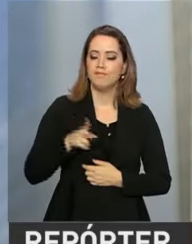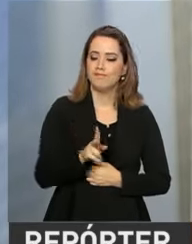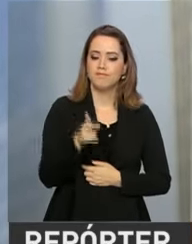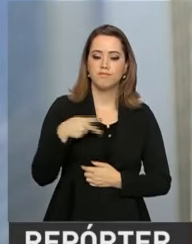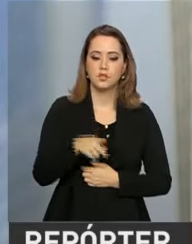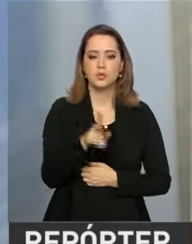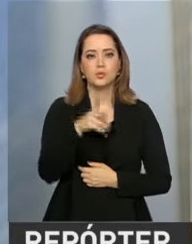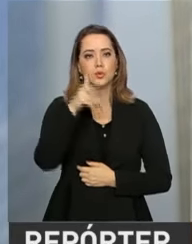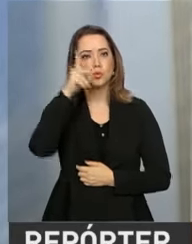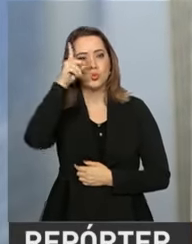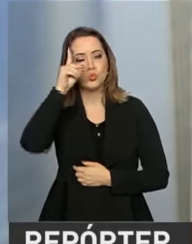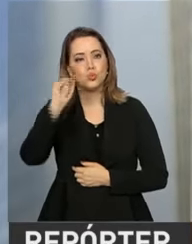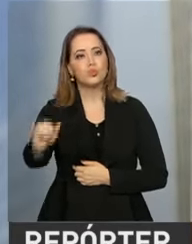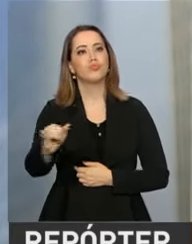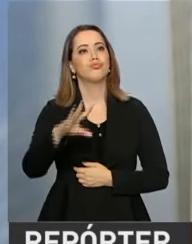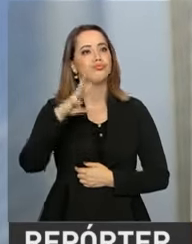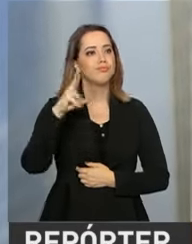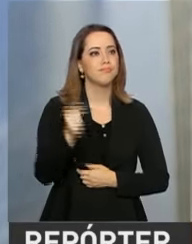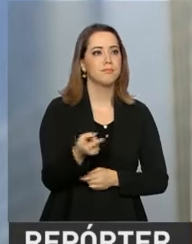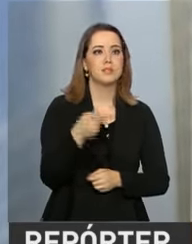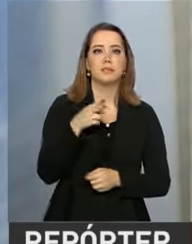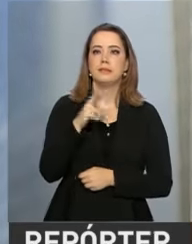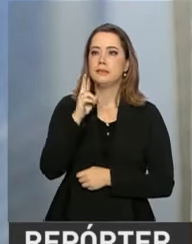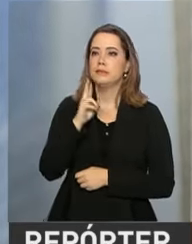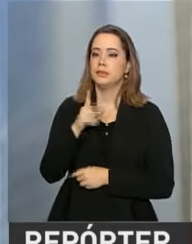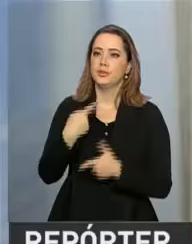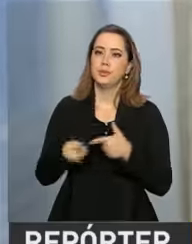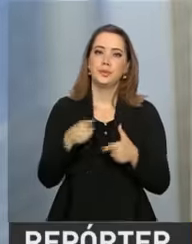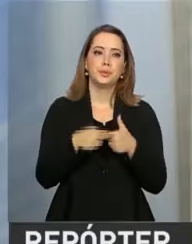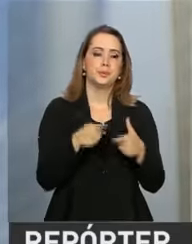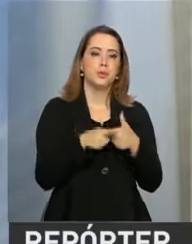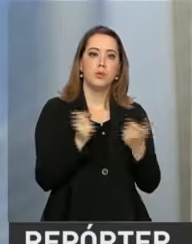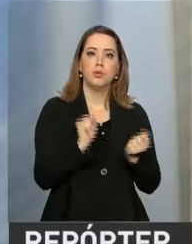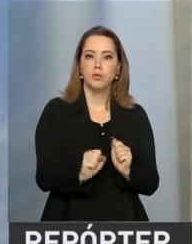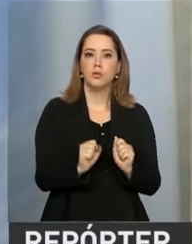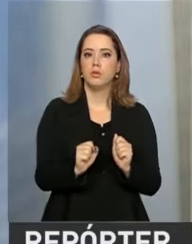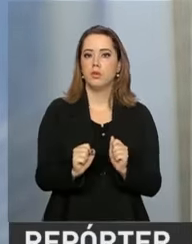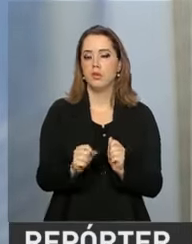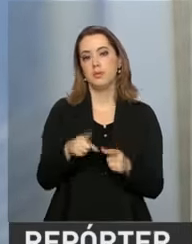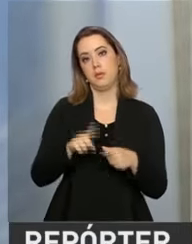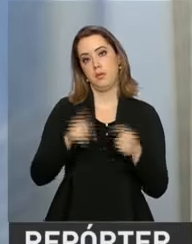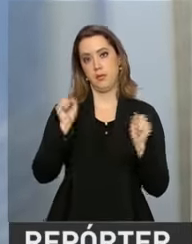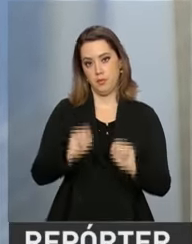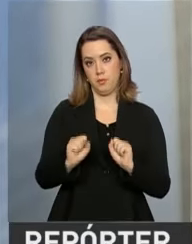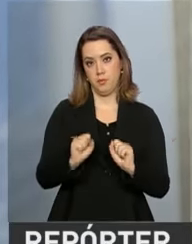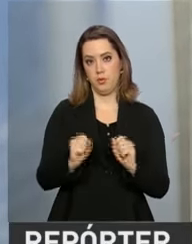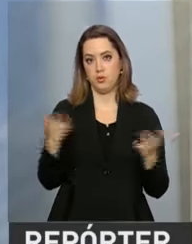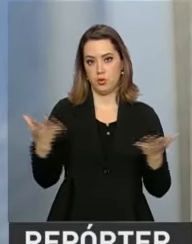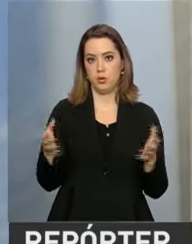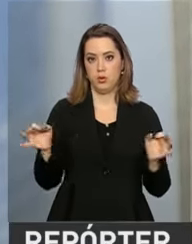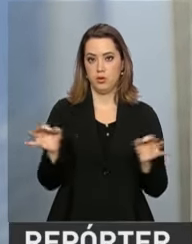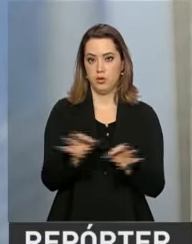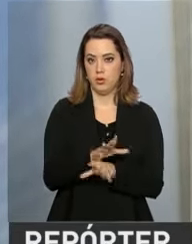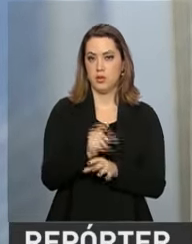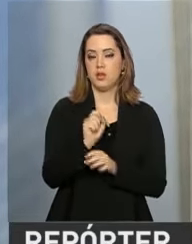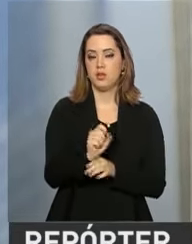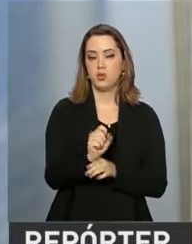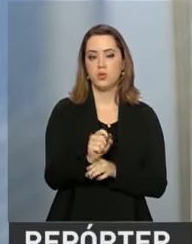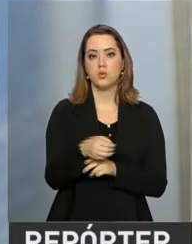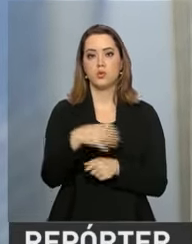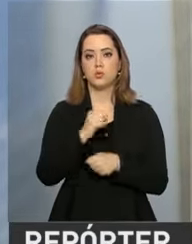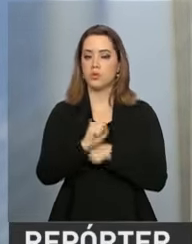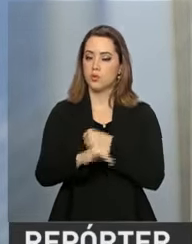os seus problemas, para resolver um problemazinho que pode ser resolvido pelo site. Eu acredito que seja para